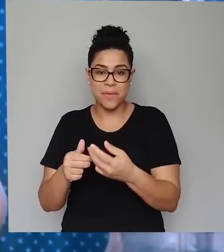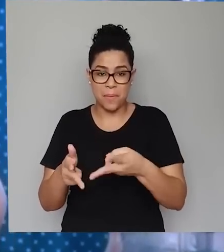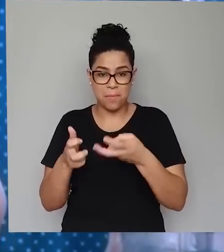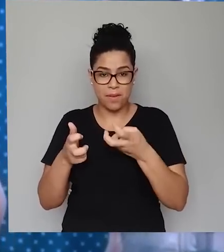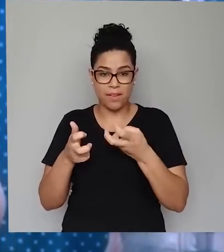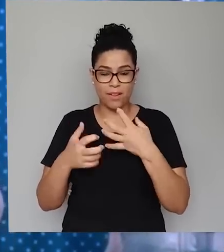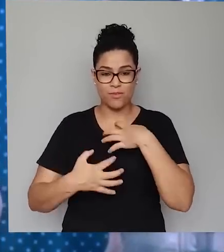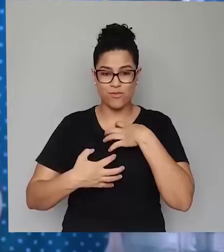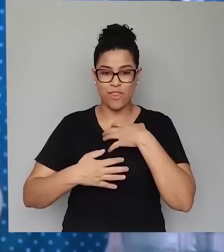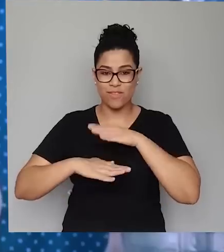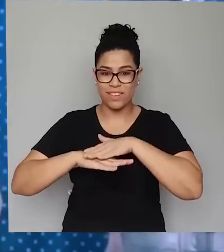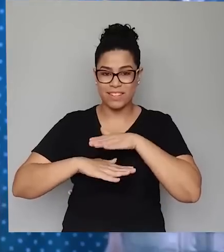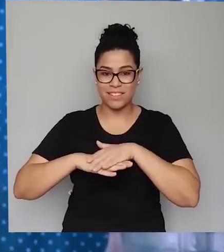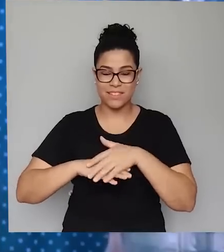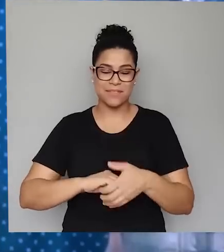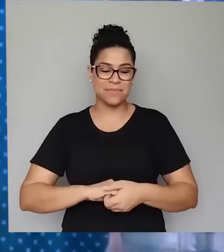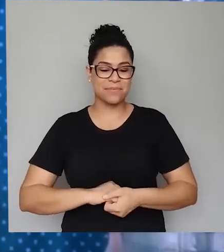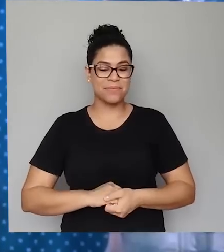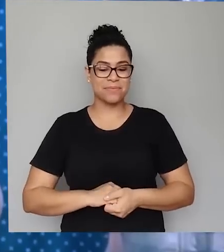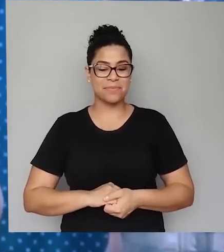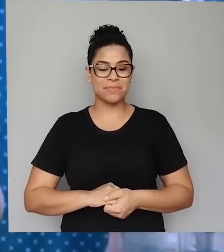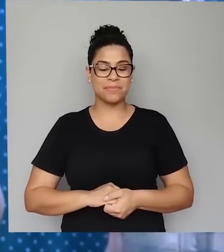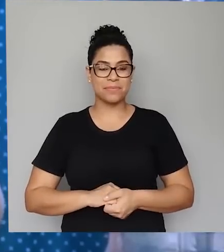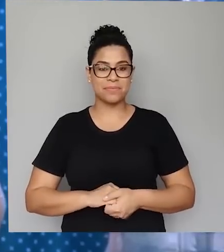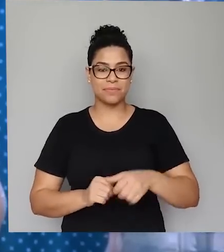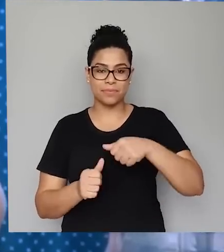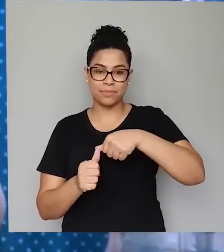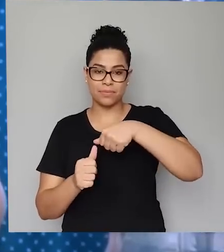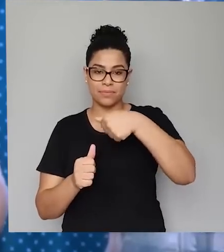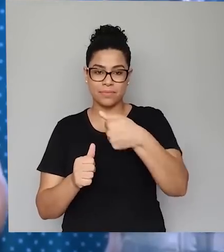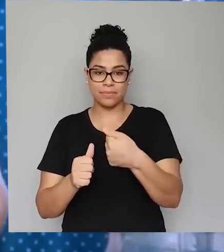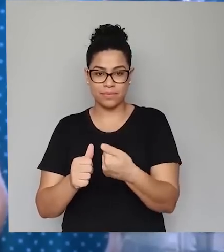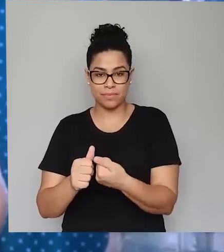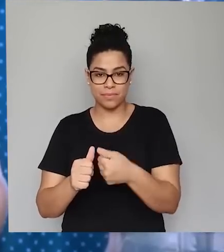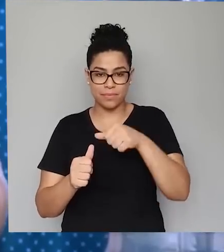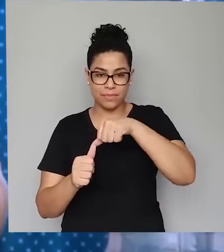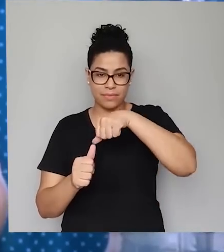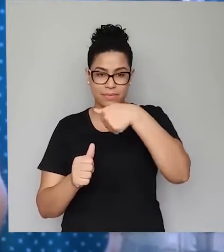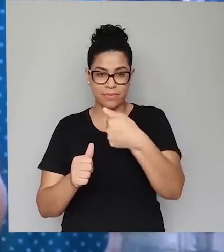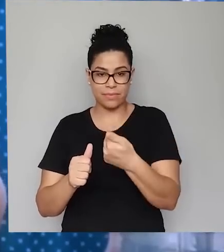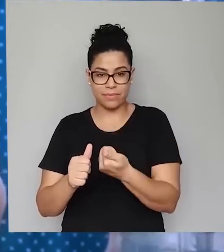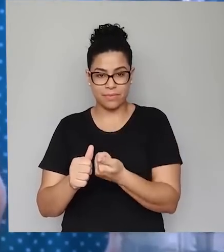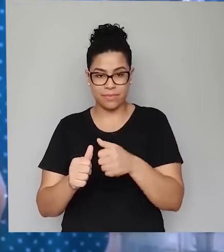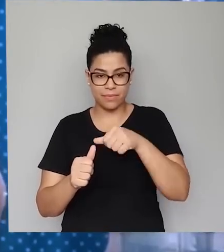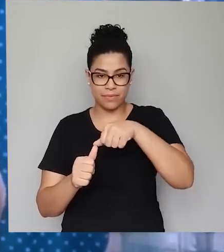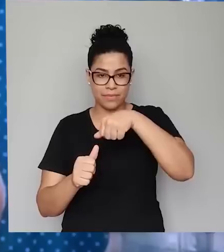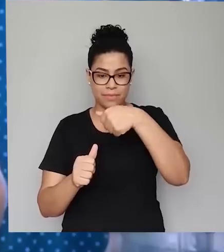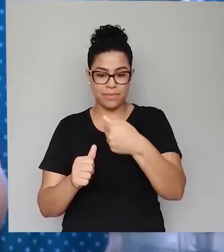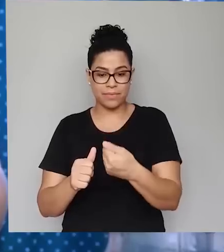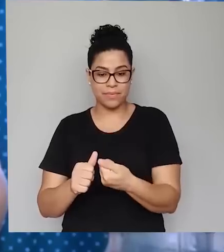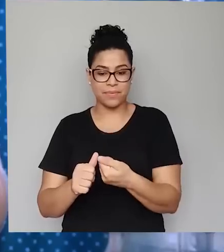fazendo? Vai passando um pedacinho de fita, vai colocando.